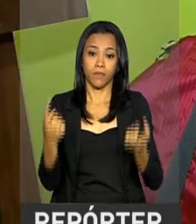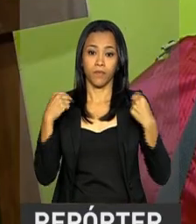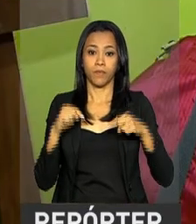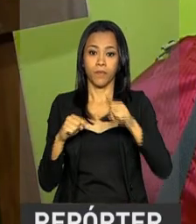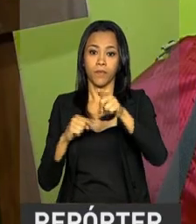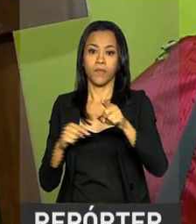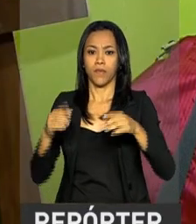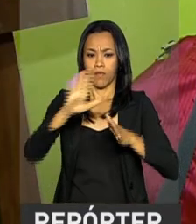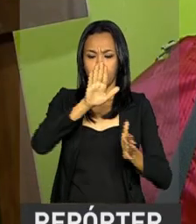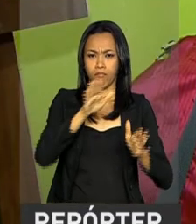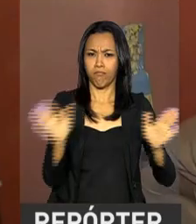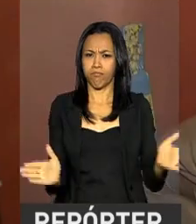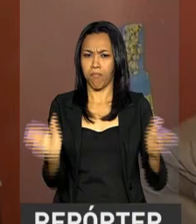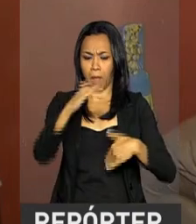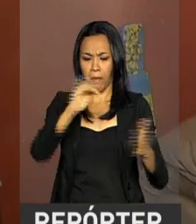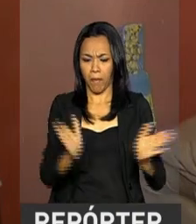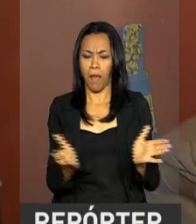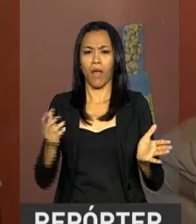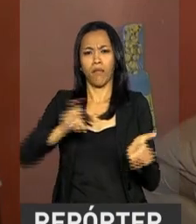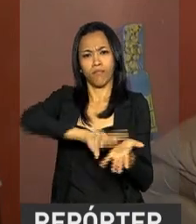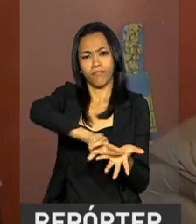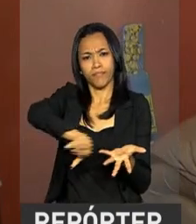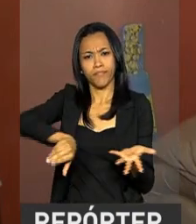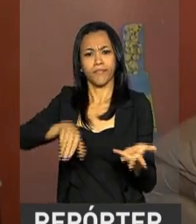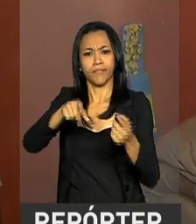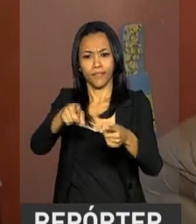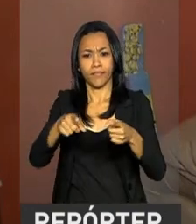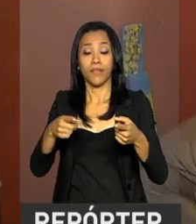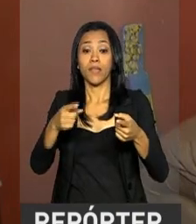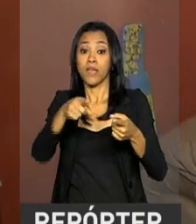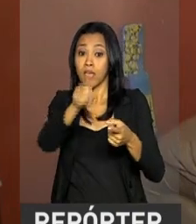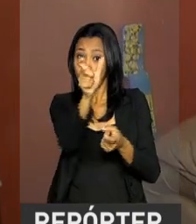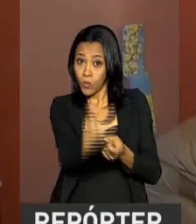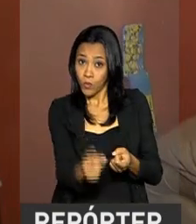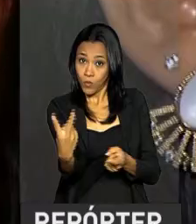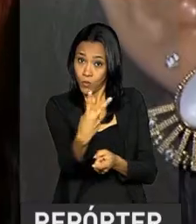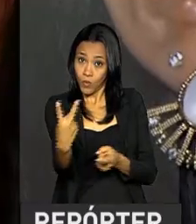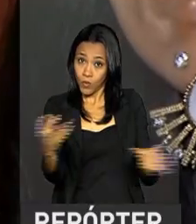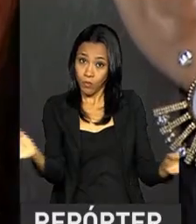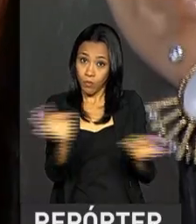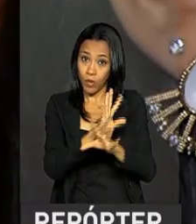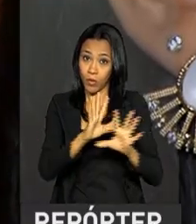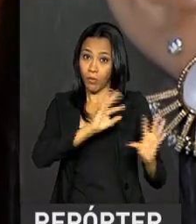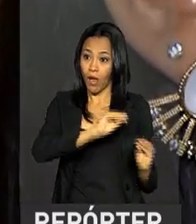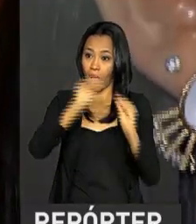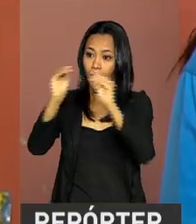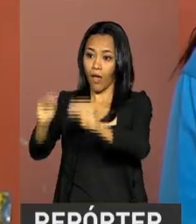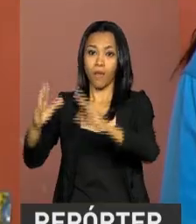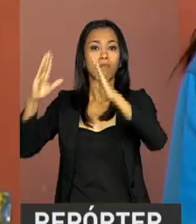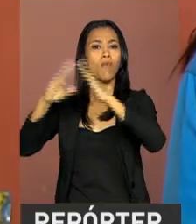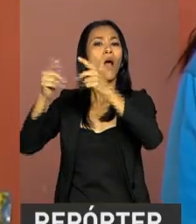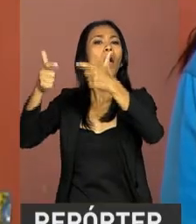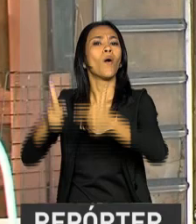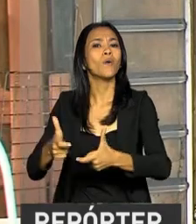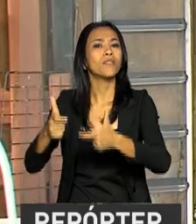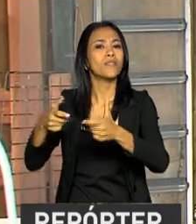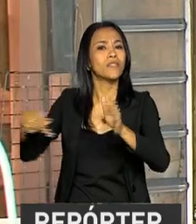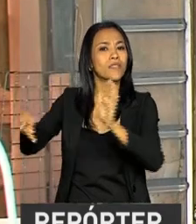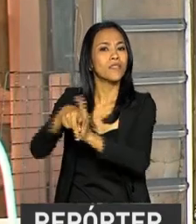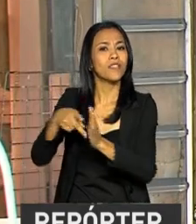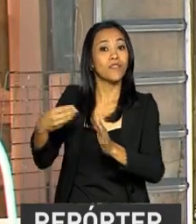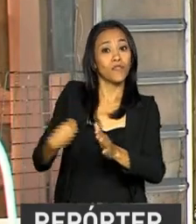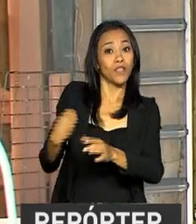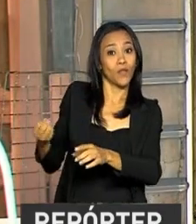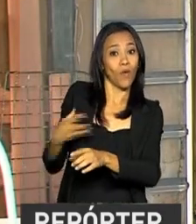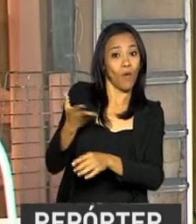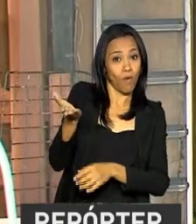Móveis, caixas e sacolas. Michele e o filho Eduardo já estão com tudo pronto. O destino? Vida nova.